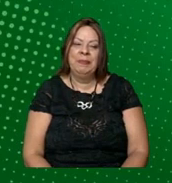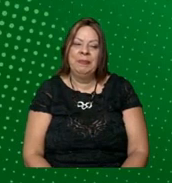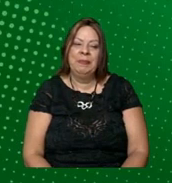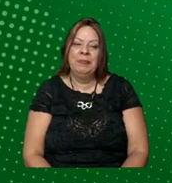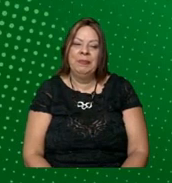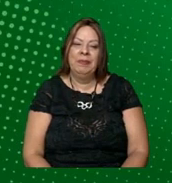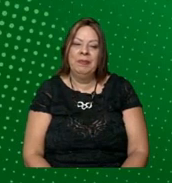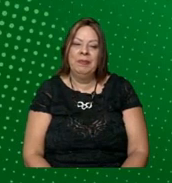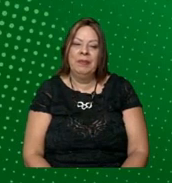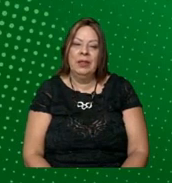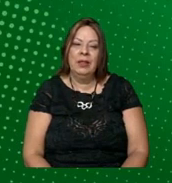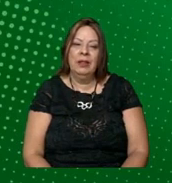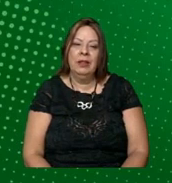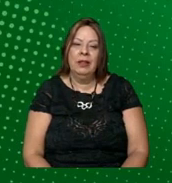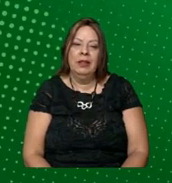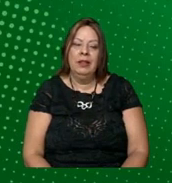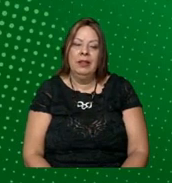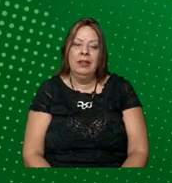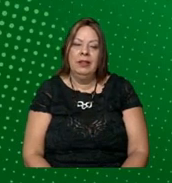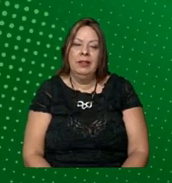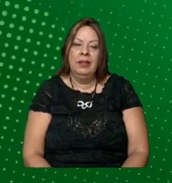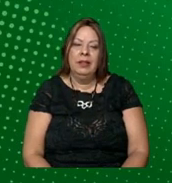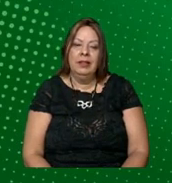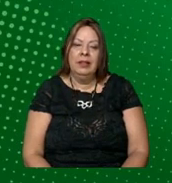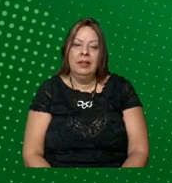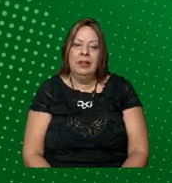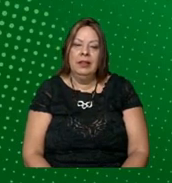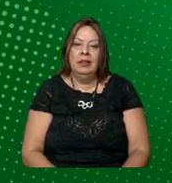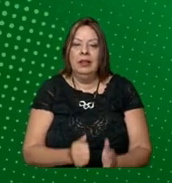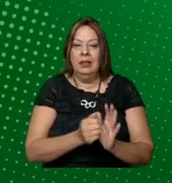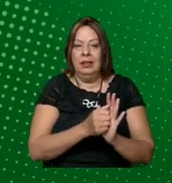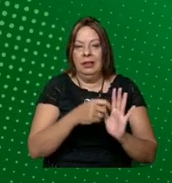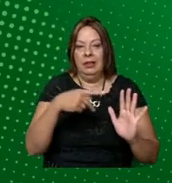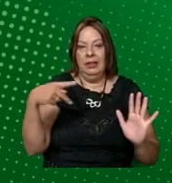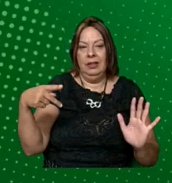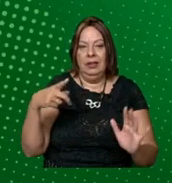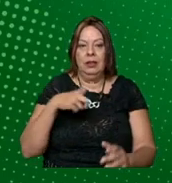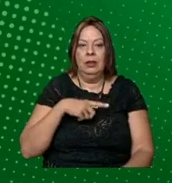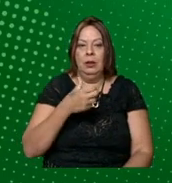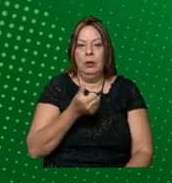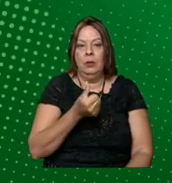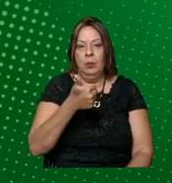da Regional Itabaiana. Parabéns, Maria! Nosso aplicativo pé quente